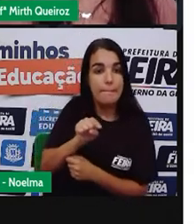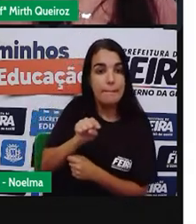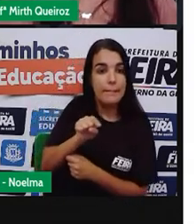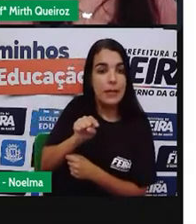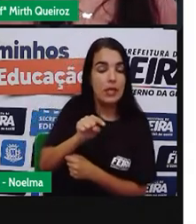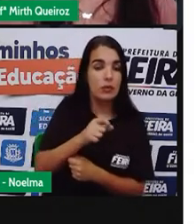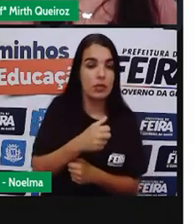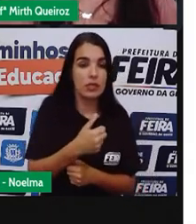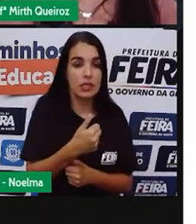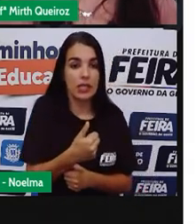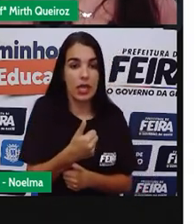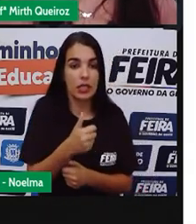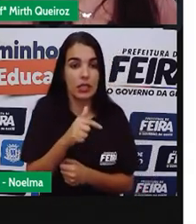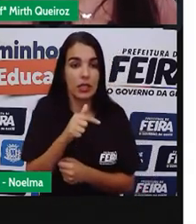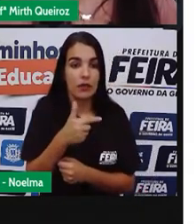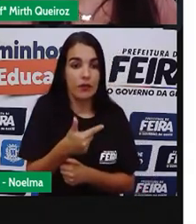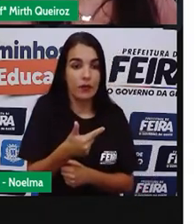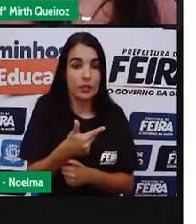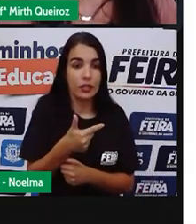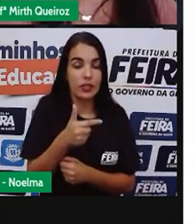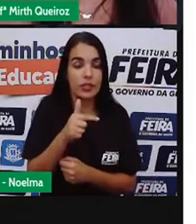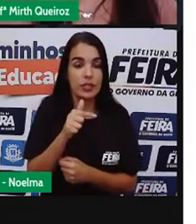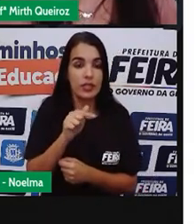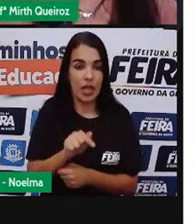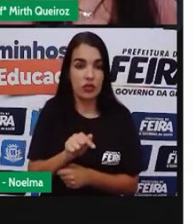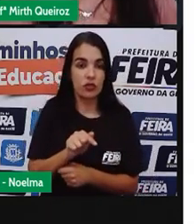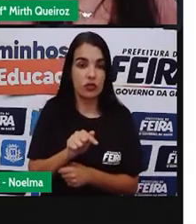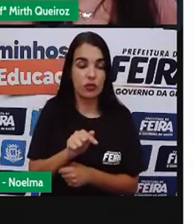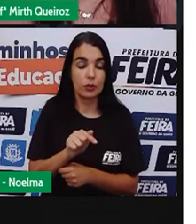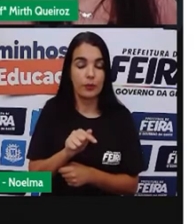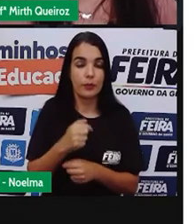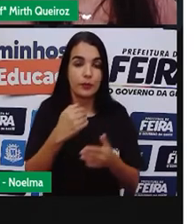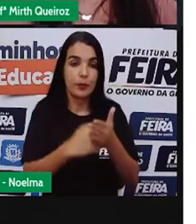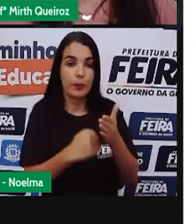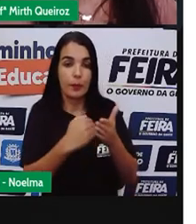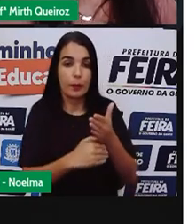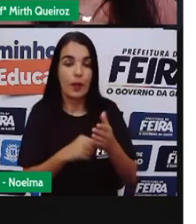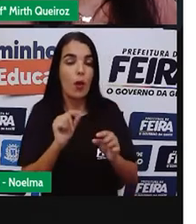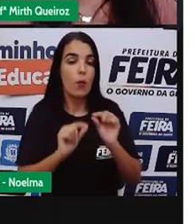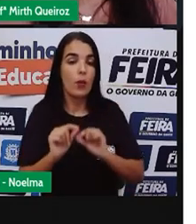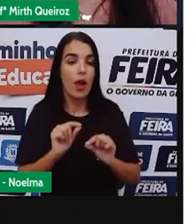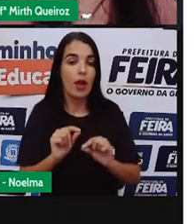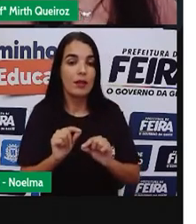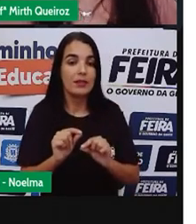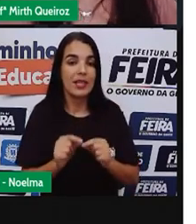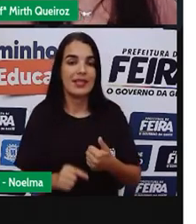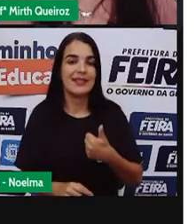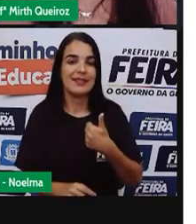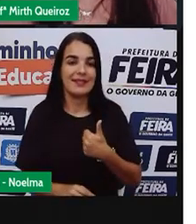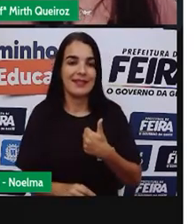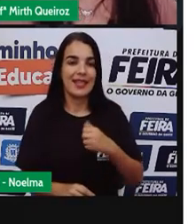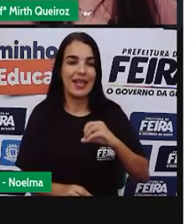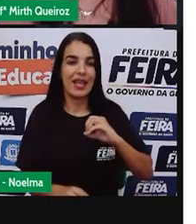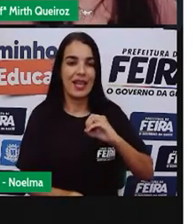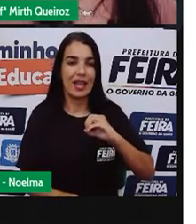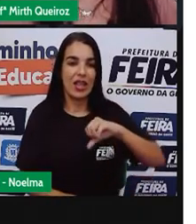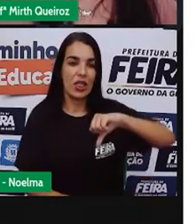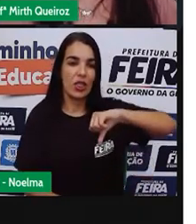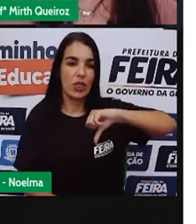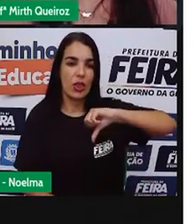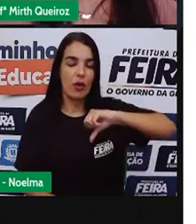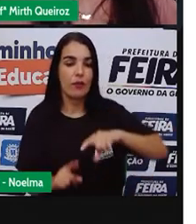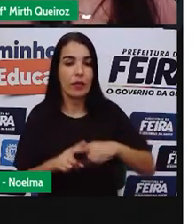ou seja, uma continha de subtração, que dará 109. Então, a alternativa correta